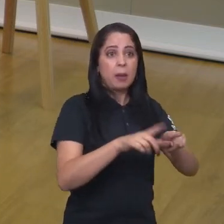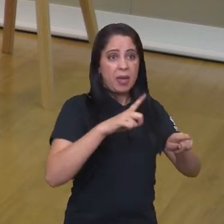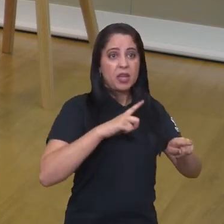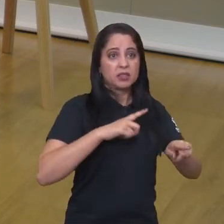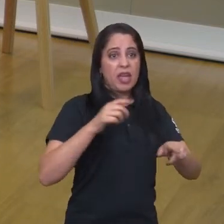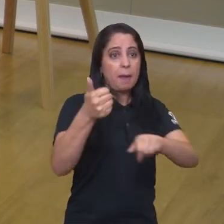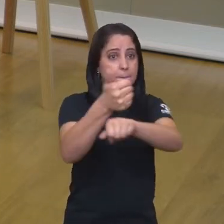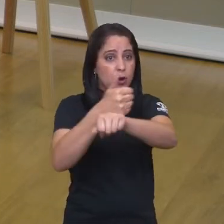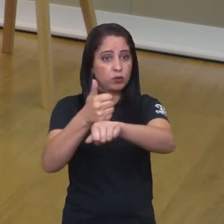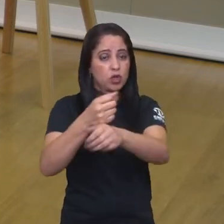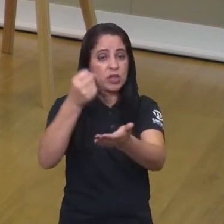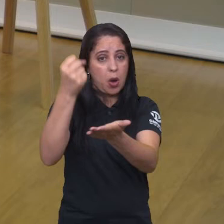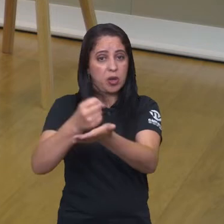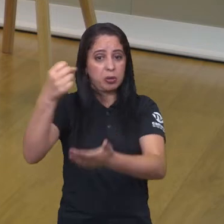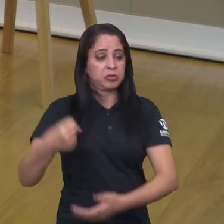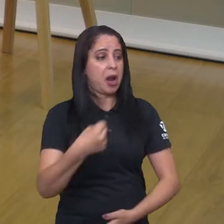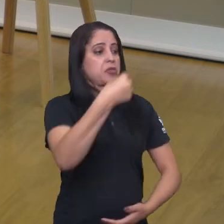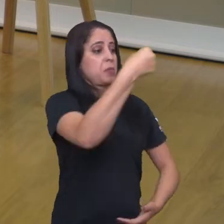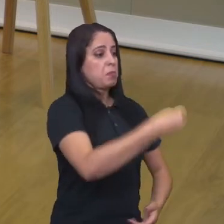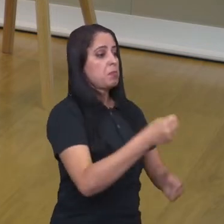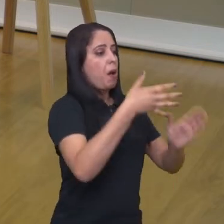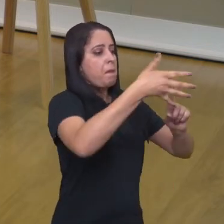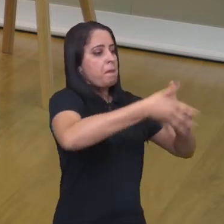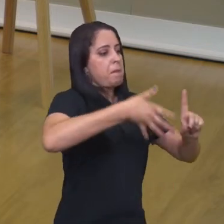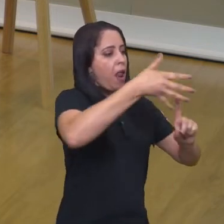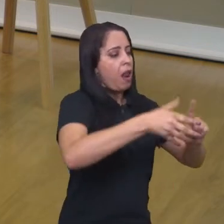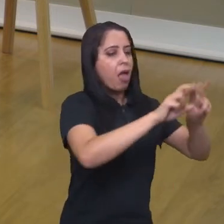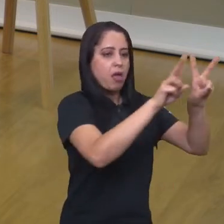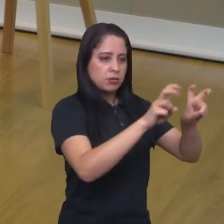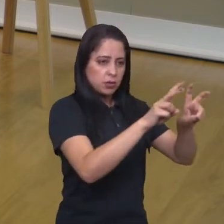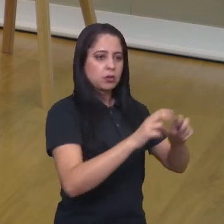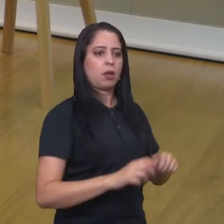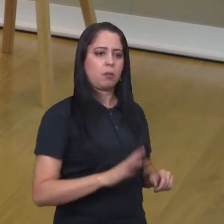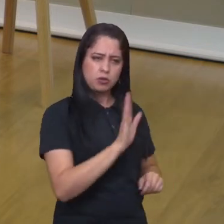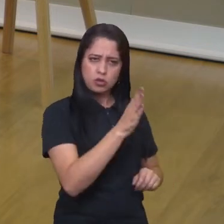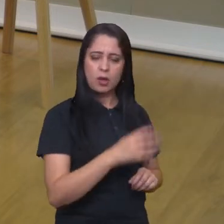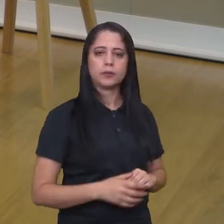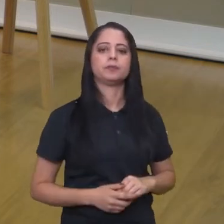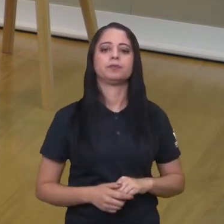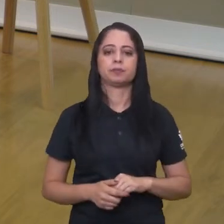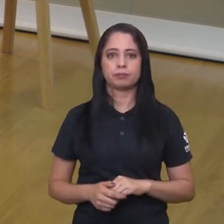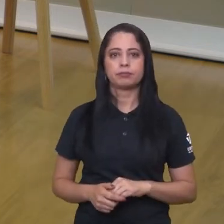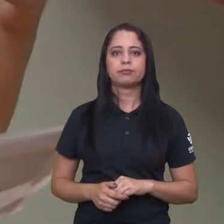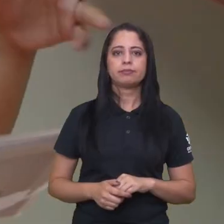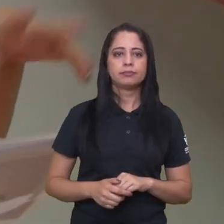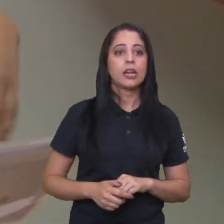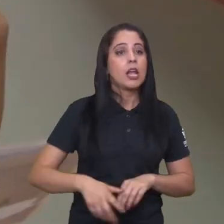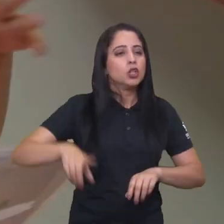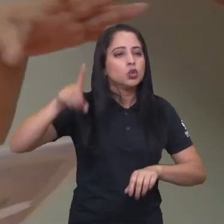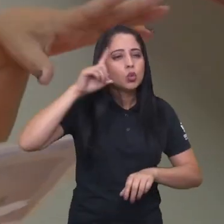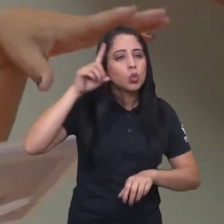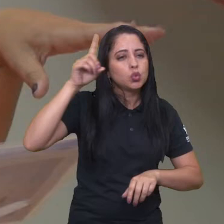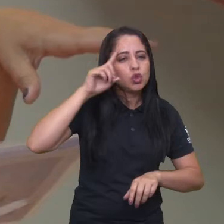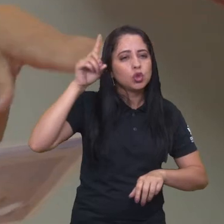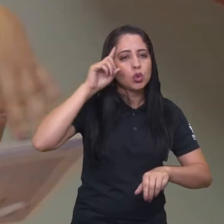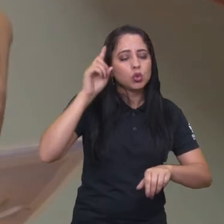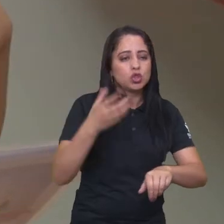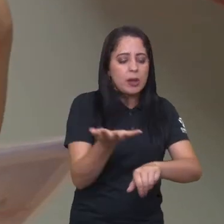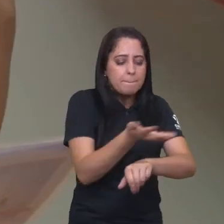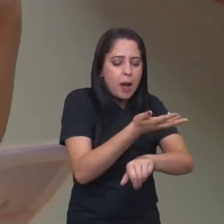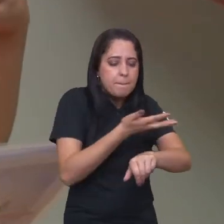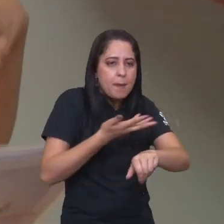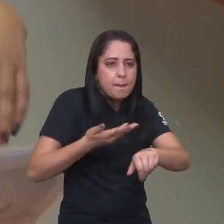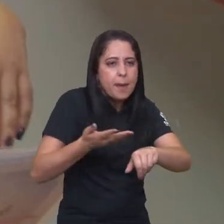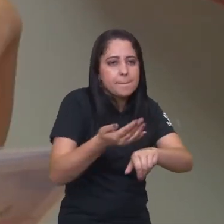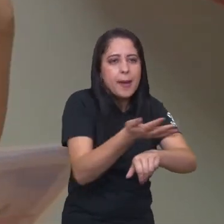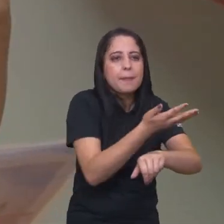inclusive, as pessoas para falar sobre esse assunto, né, nas empresas. A gente tem acompanhado bastante. Bom, o nosso dia a dia está cada vez mais corrido e isso